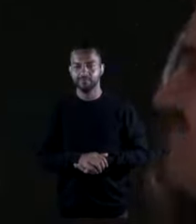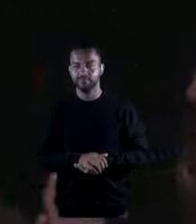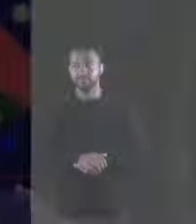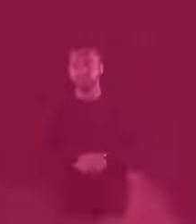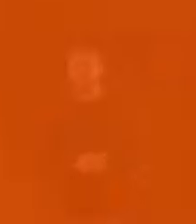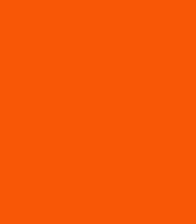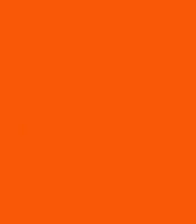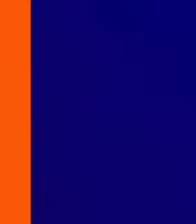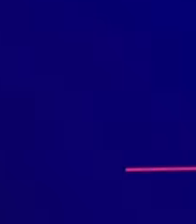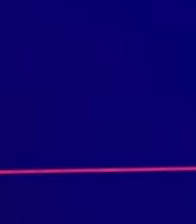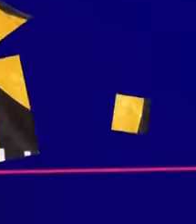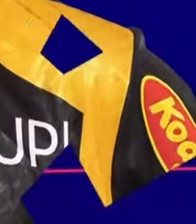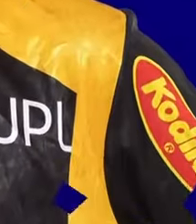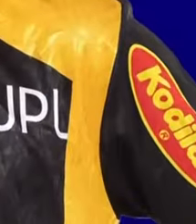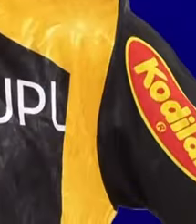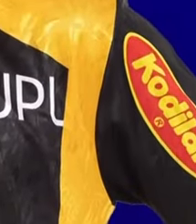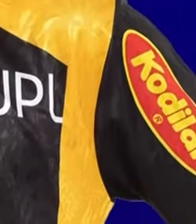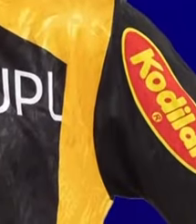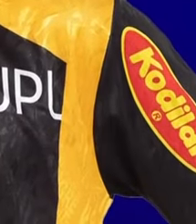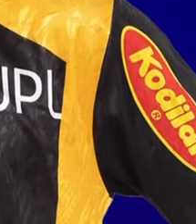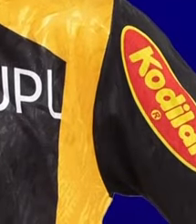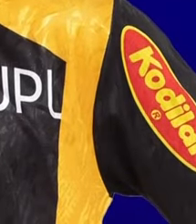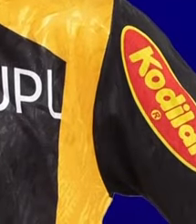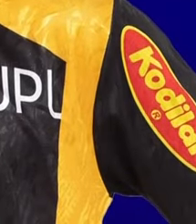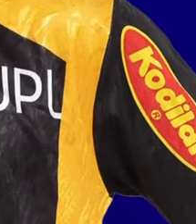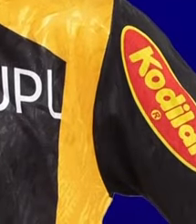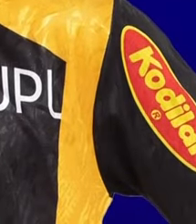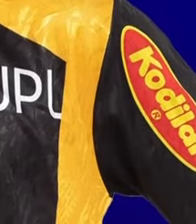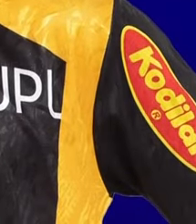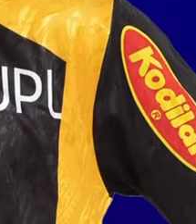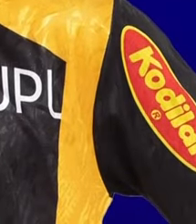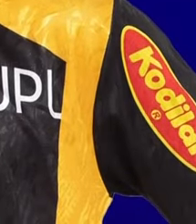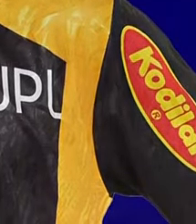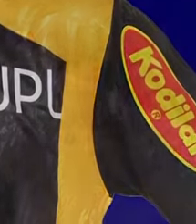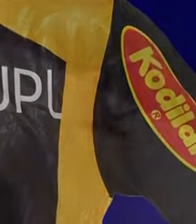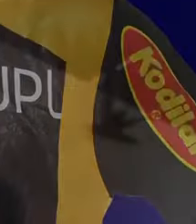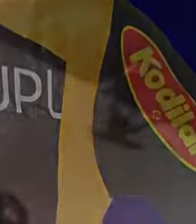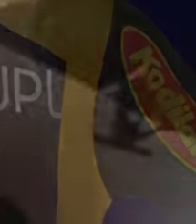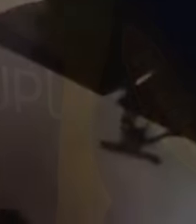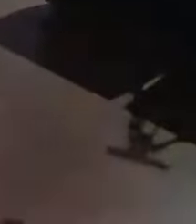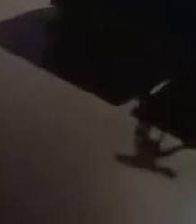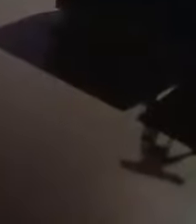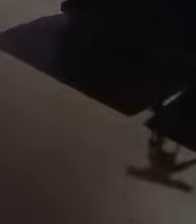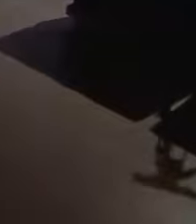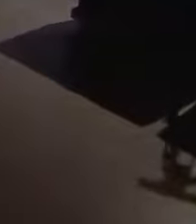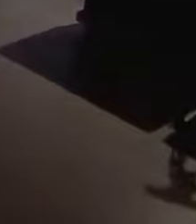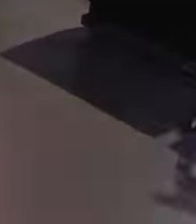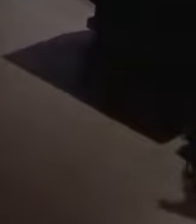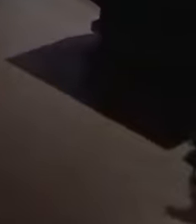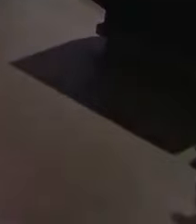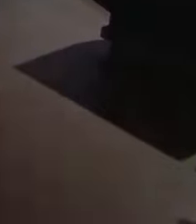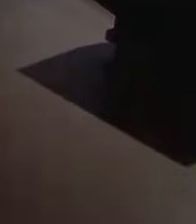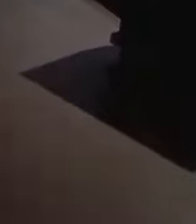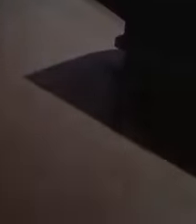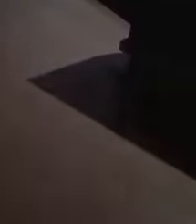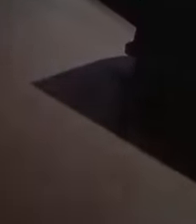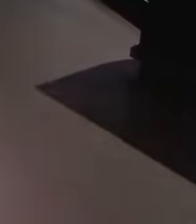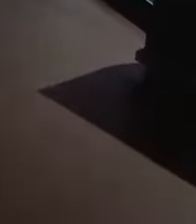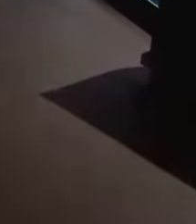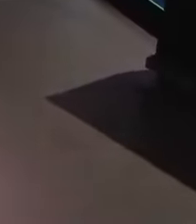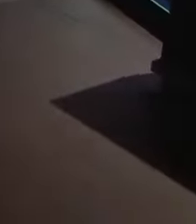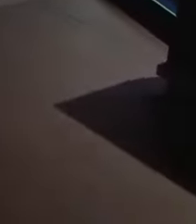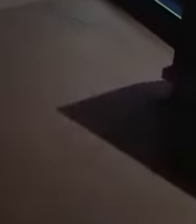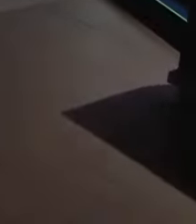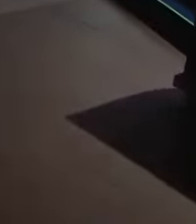O Rômulo, que tem apenas 22 anos e também é uma das crias do interior paulista, revelado pela